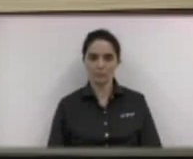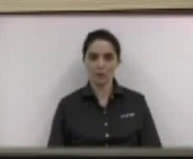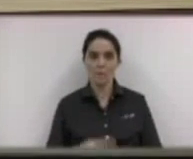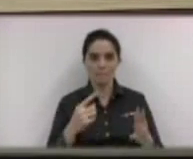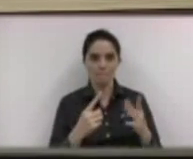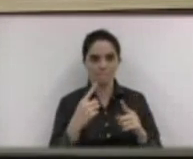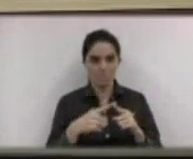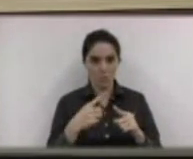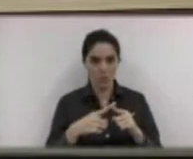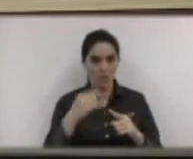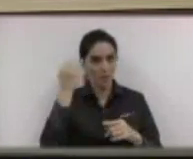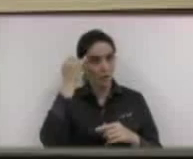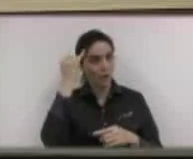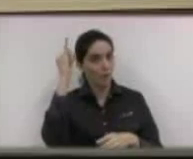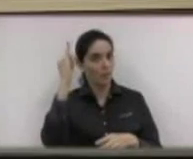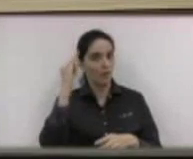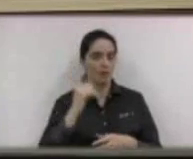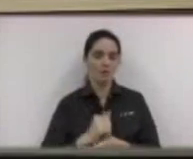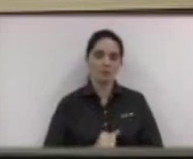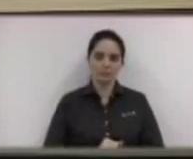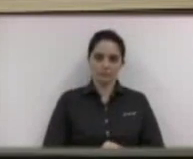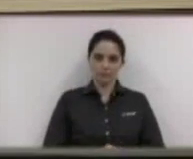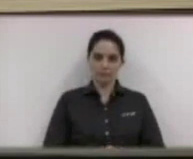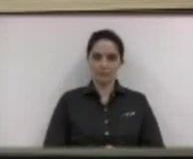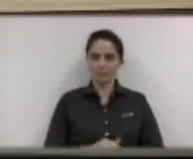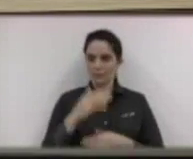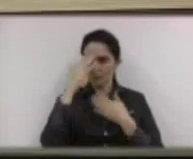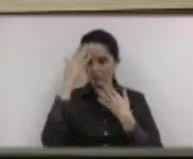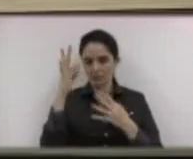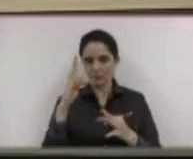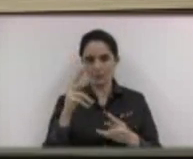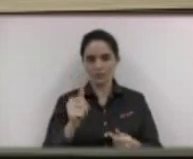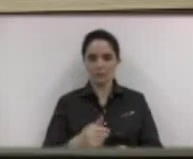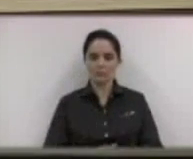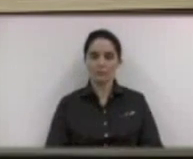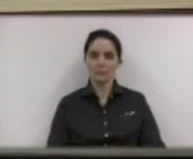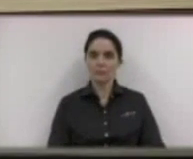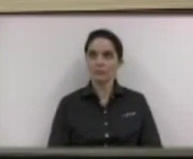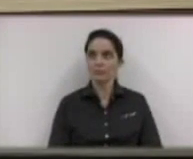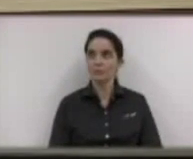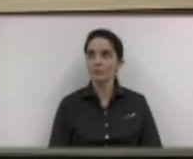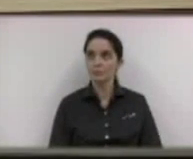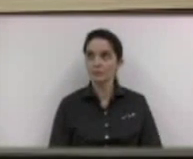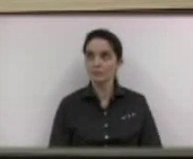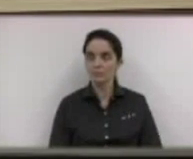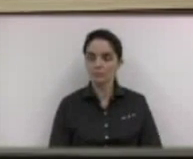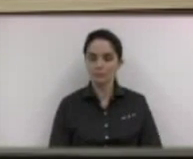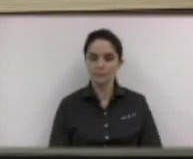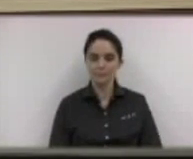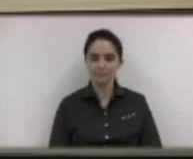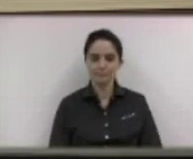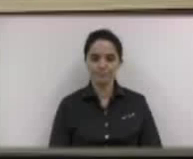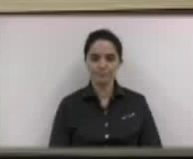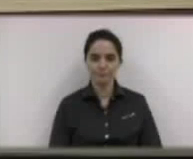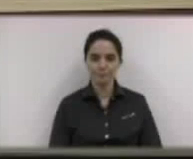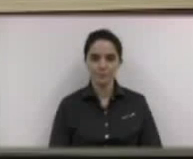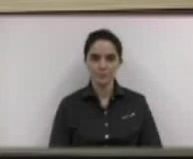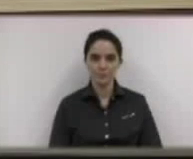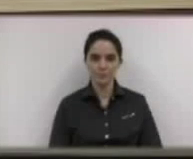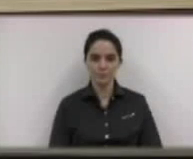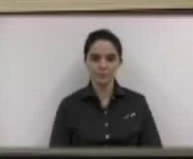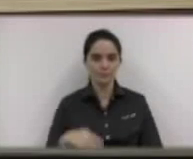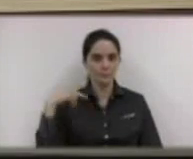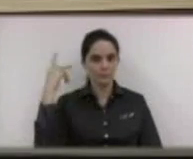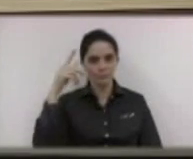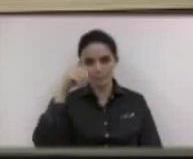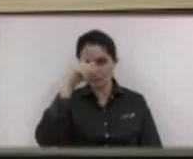idealizador desta comissão. Muito obrigado a todos. Uma questão de ordem do nobre vereador